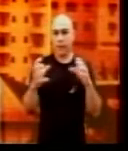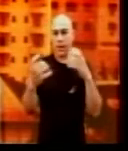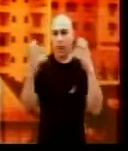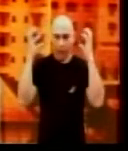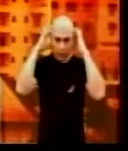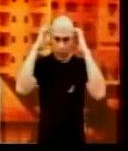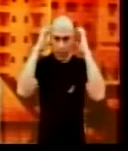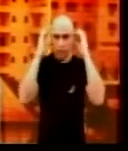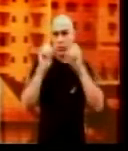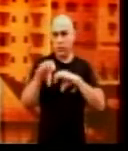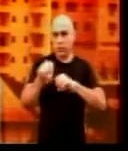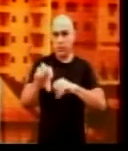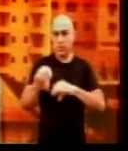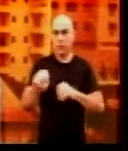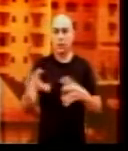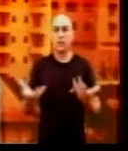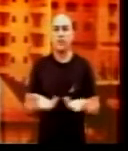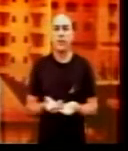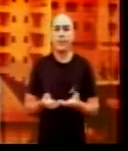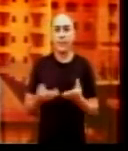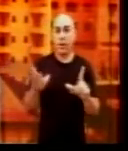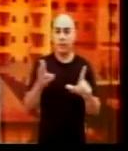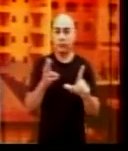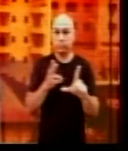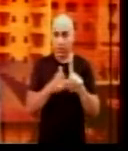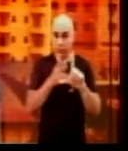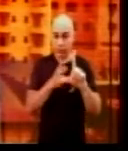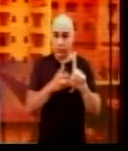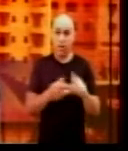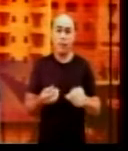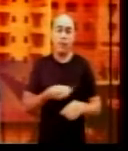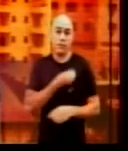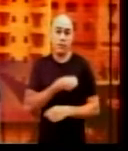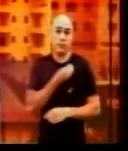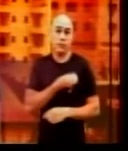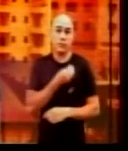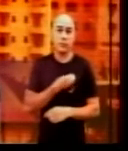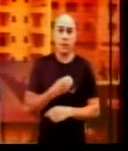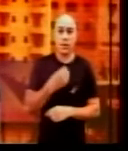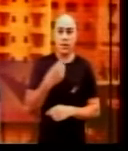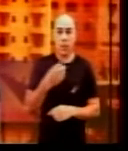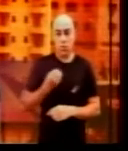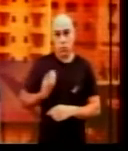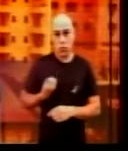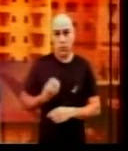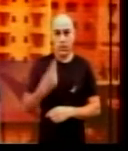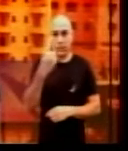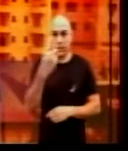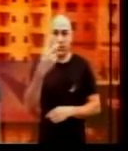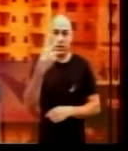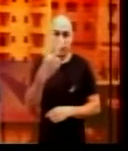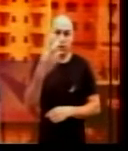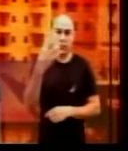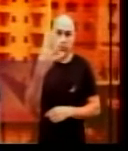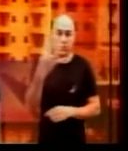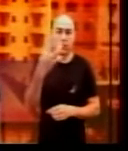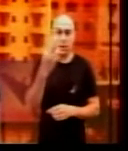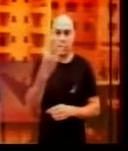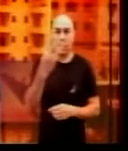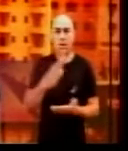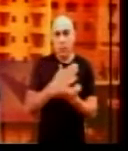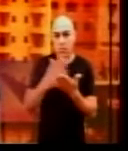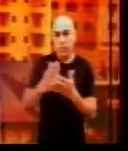Rádio Educativa FM. Essa é a nossa transmissão ao vivo de número 123, desde o início